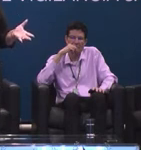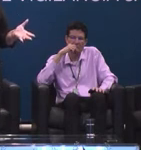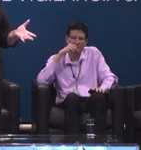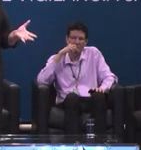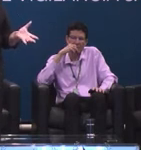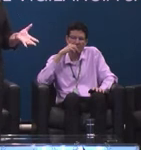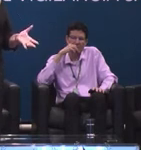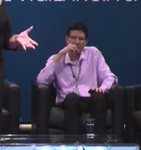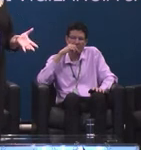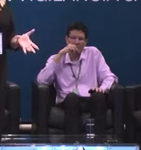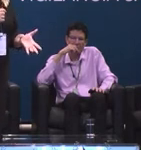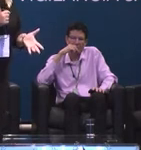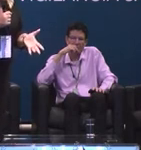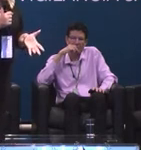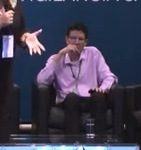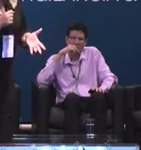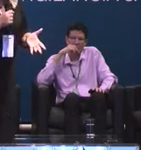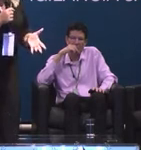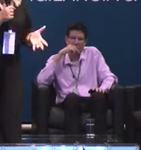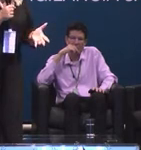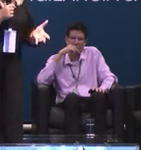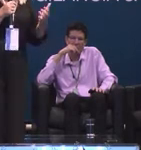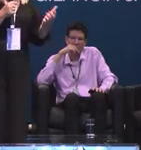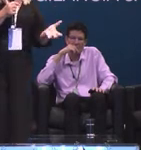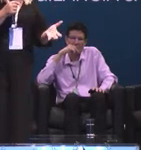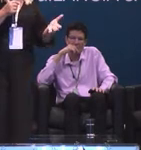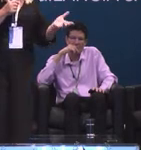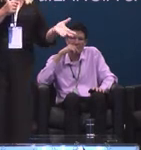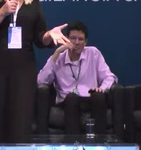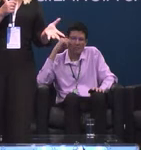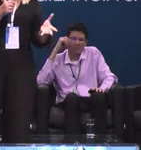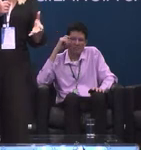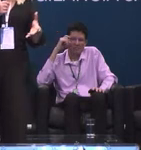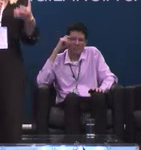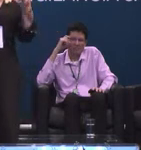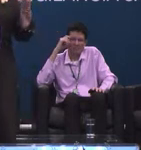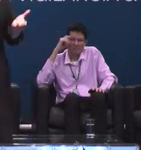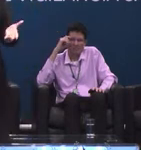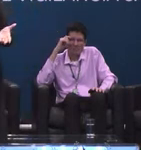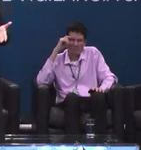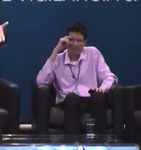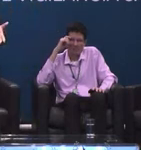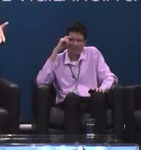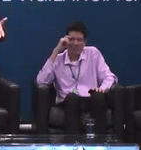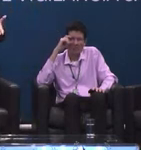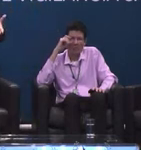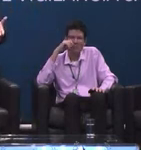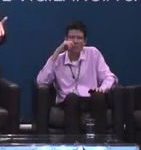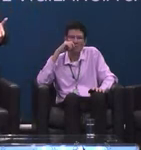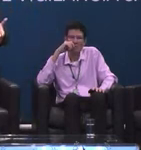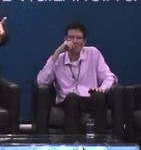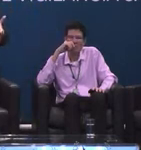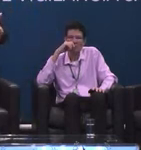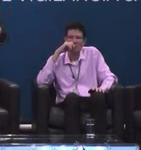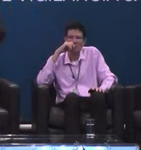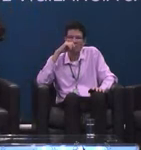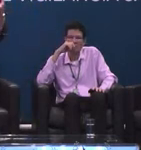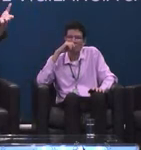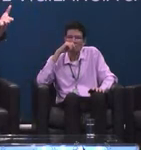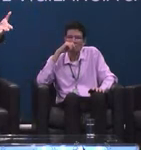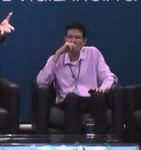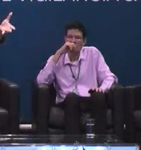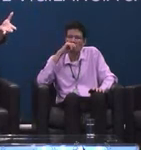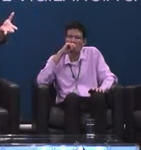de gestão da qualidade implantado. Então, obviamente, que o manual da qualidade, não se tem